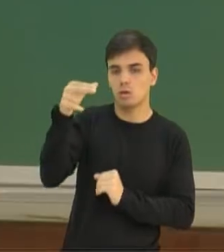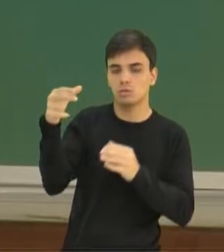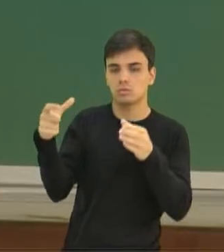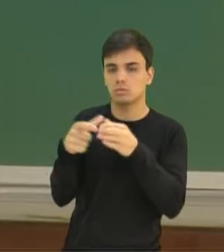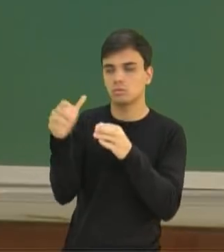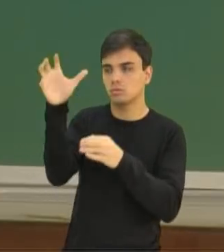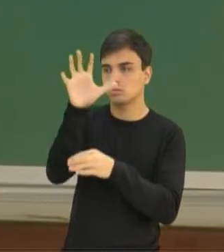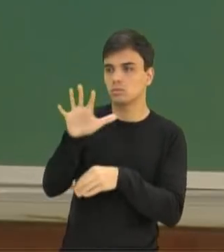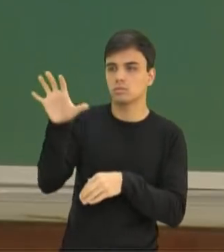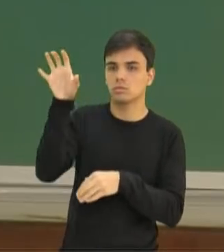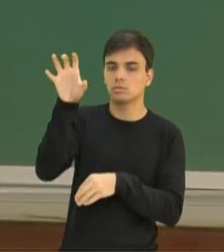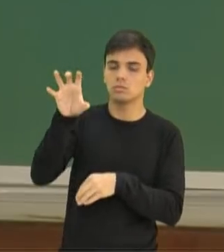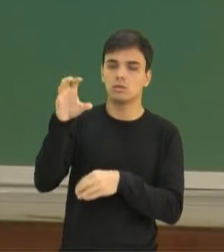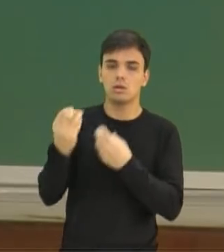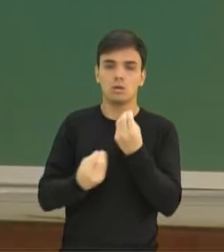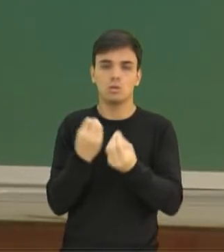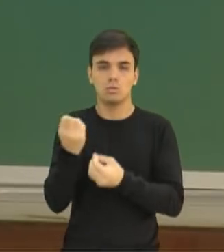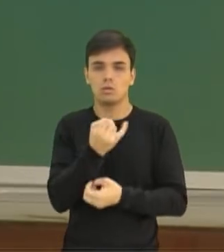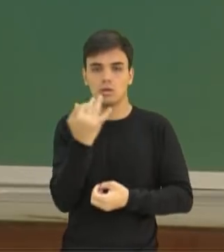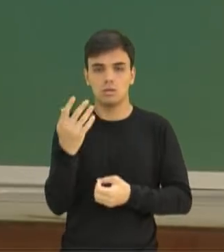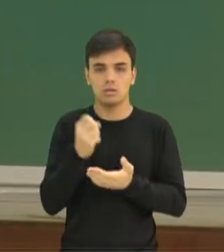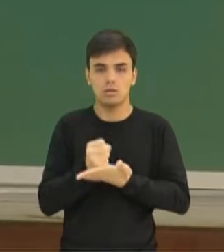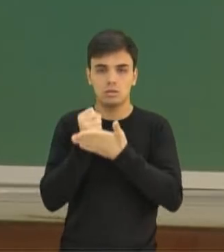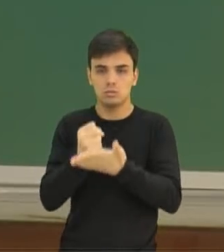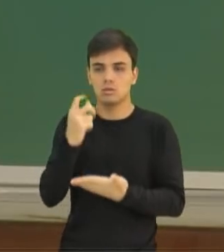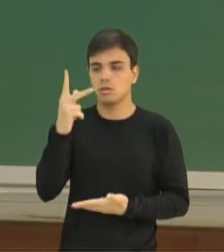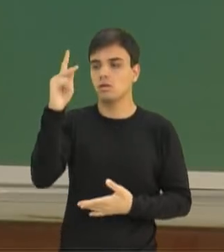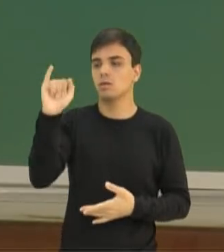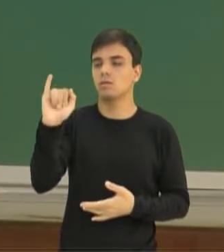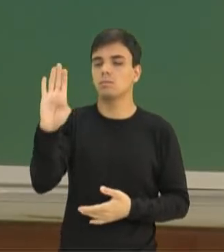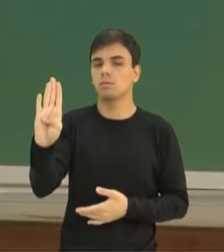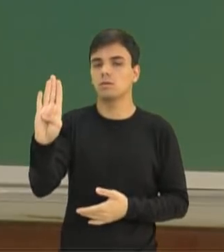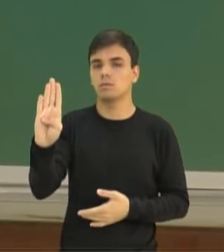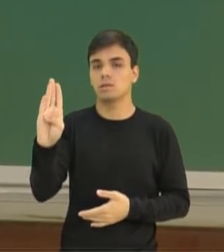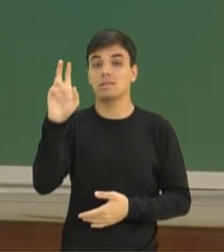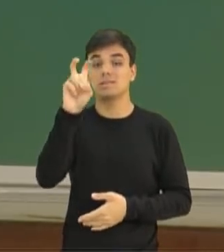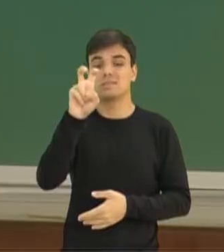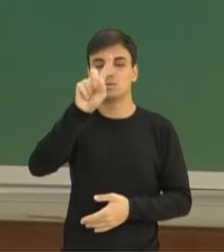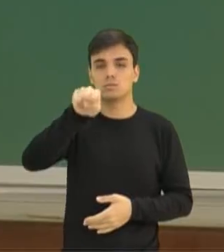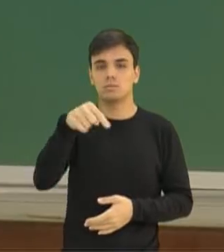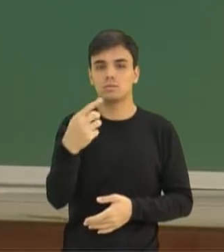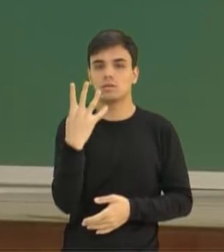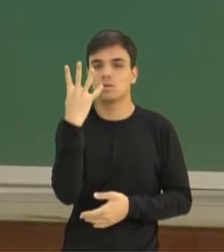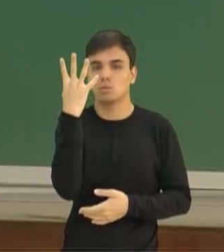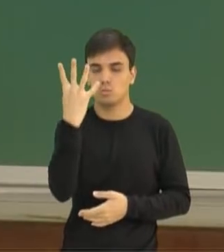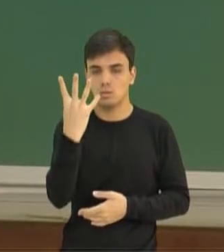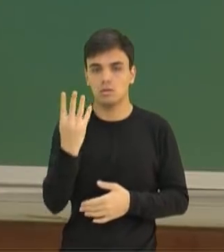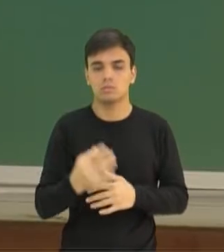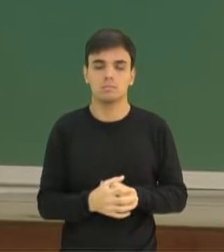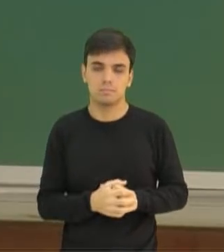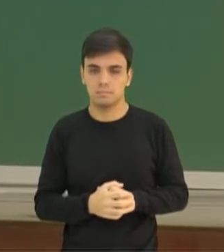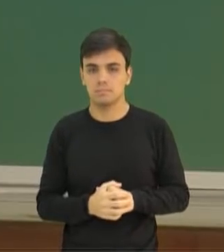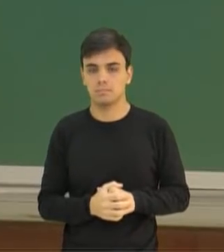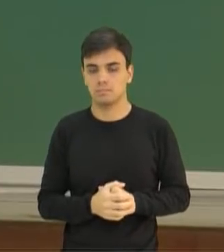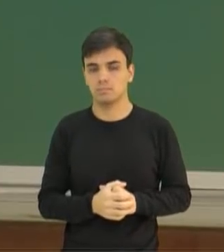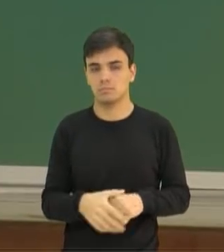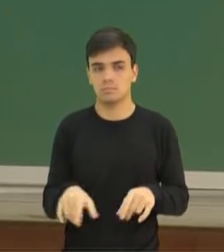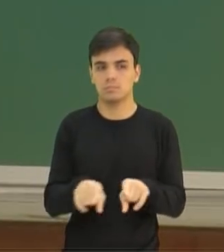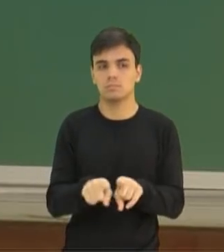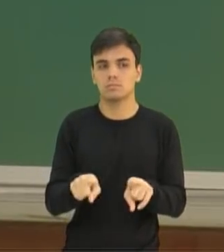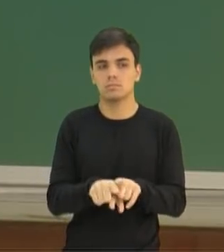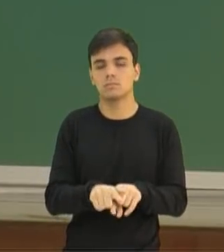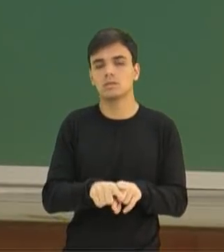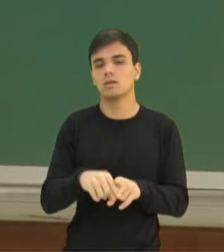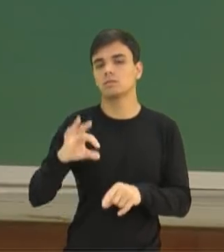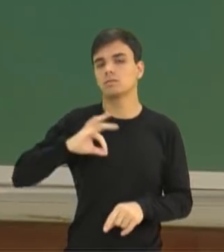ela contribui ali para o PIB? 5,4, lembram que a gente tinha falado sobre isso. A renda mensal ali dos